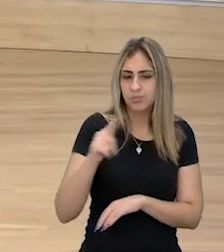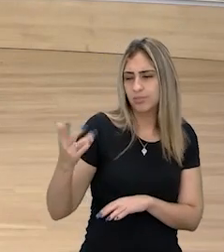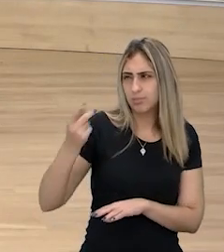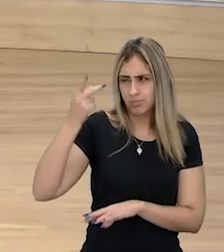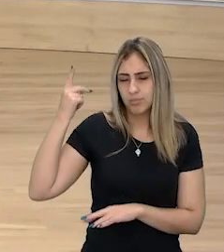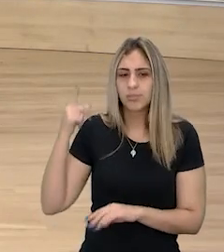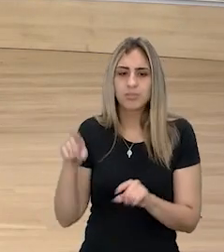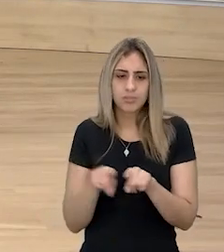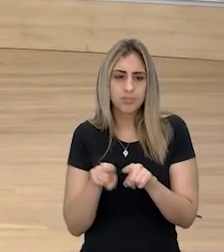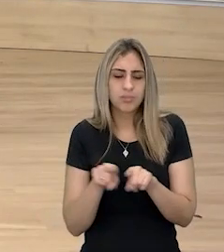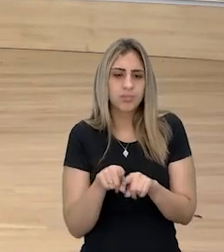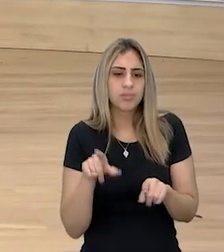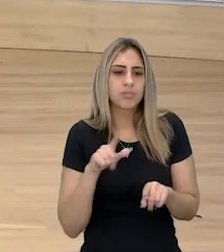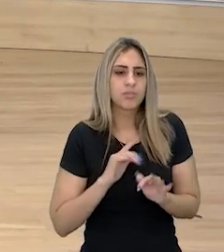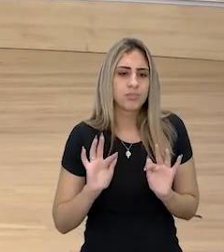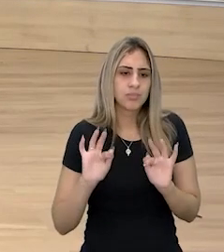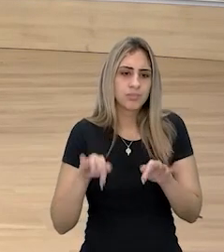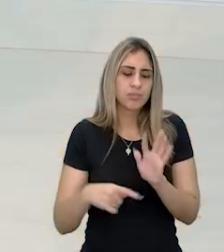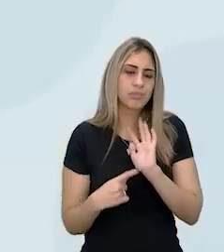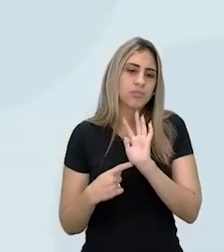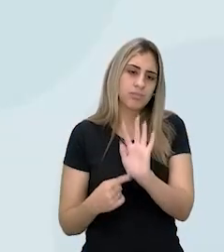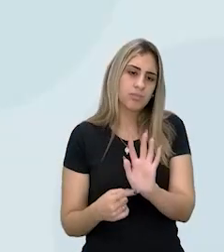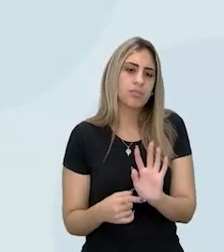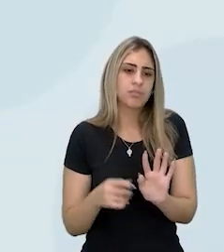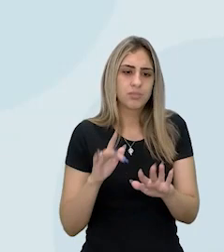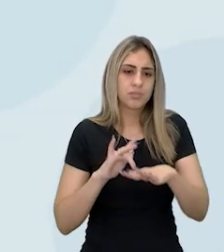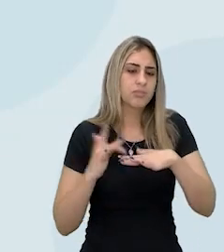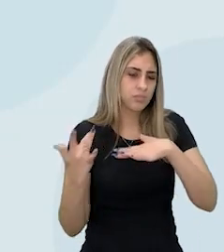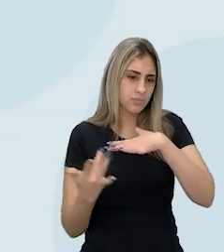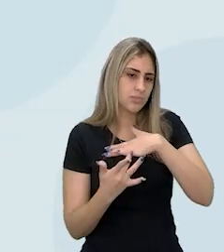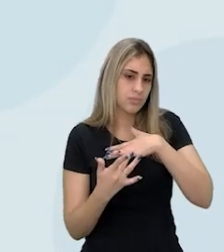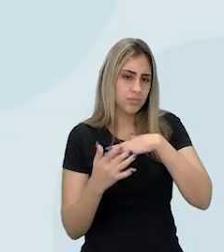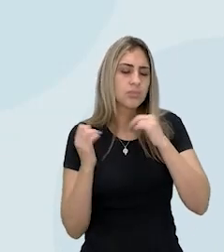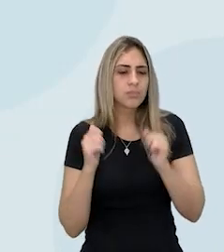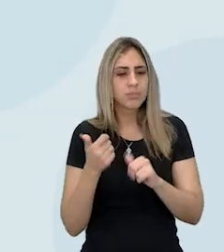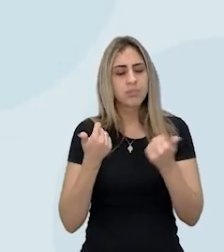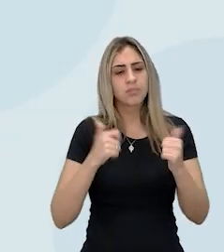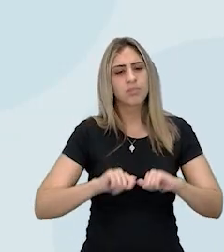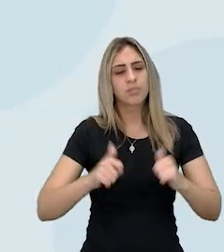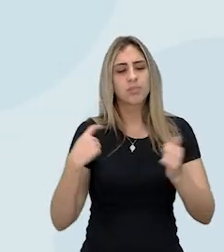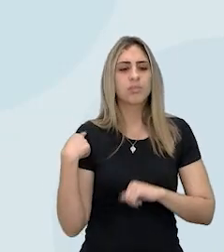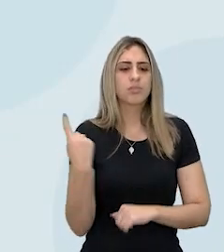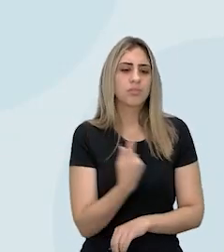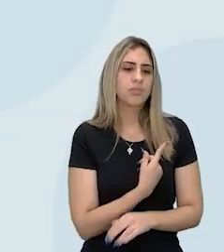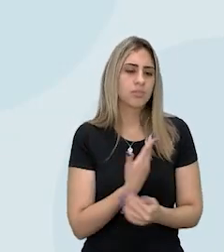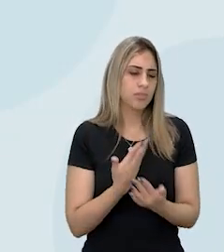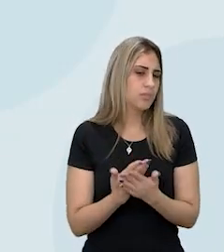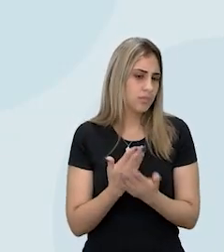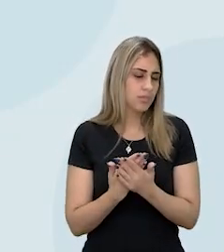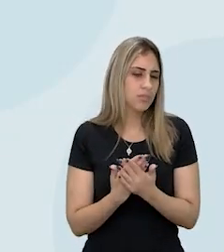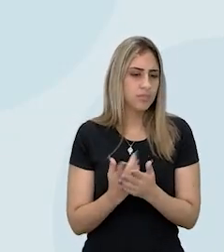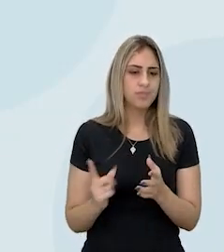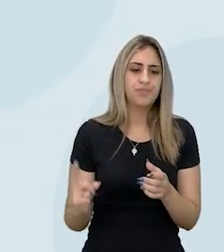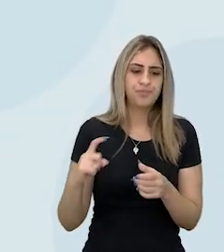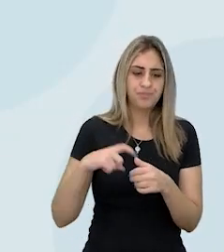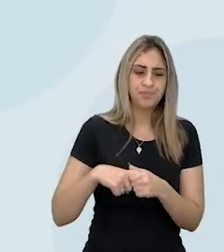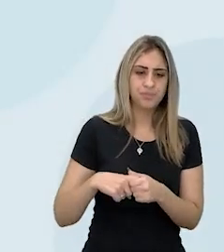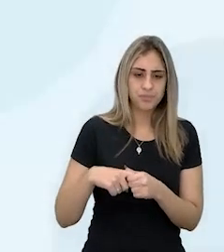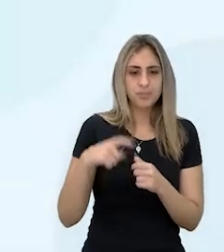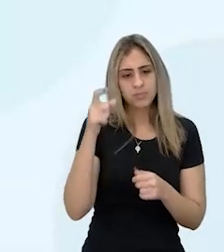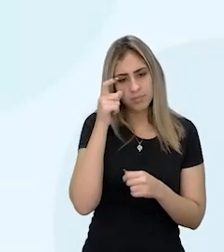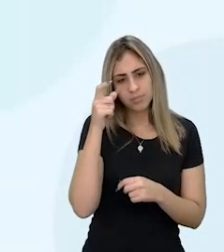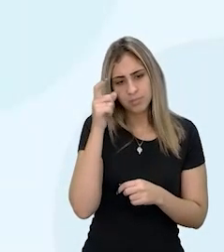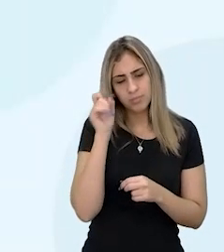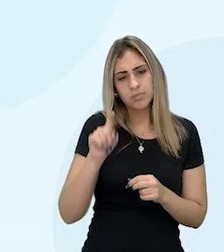épocas. E a gente sempre termina mostrando o quê? O Se Liga na Mídia. Eles podem avaliar também a nossa aula. E voltem, assistem.